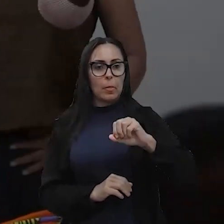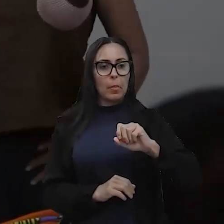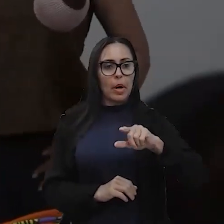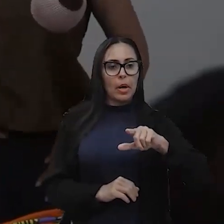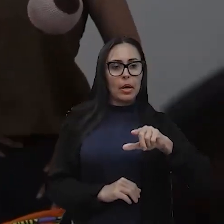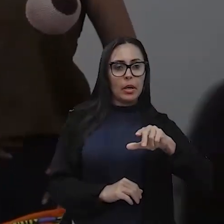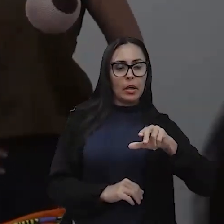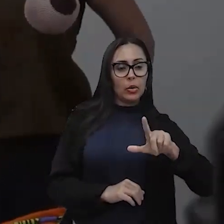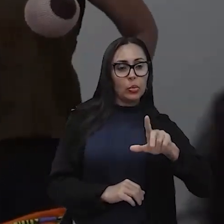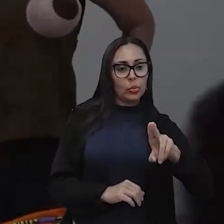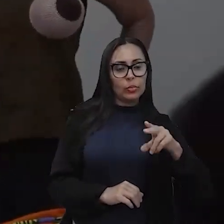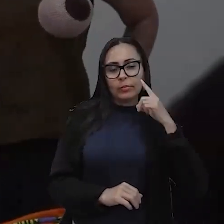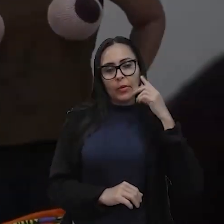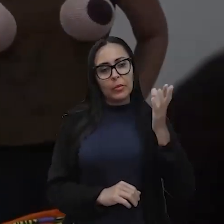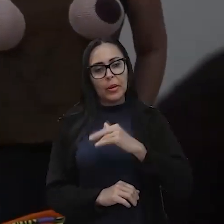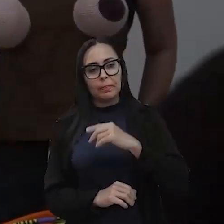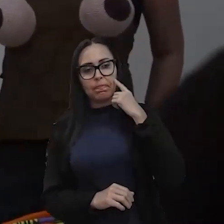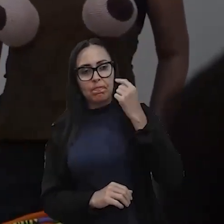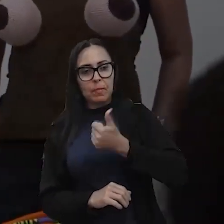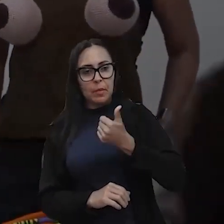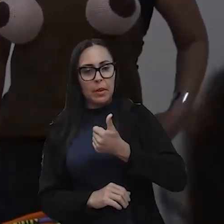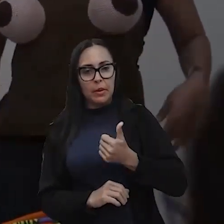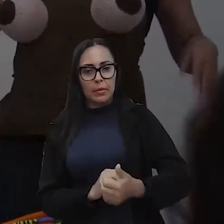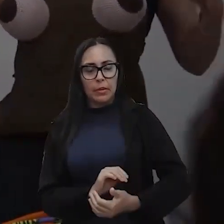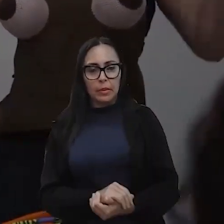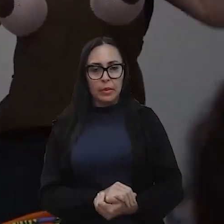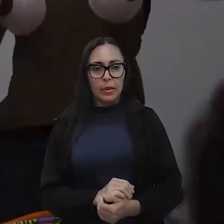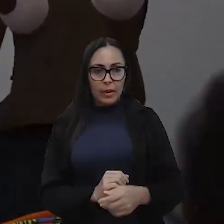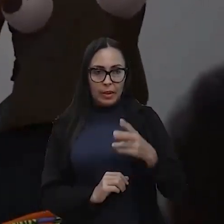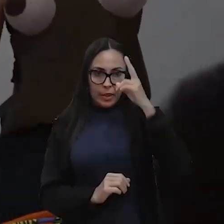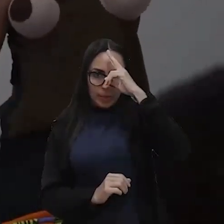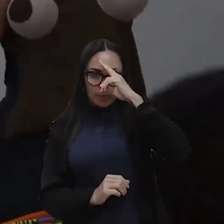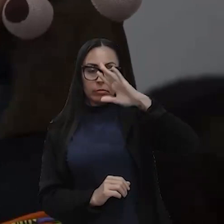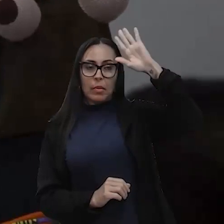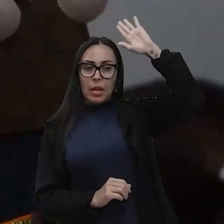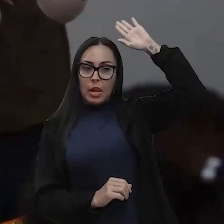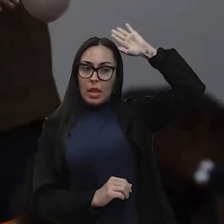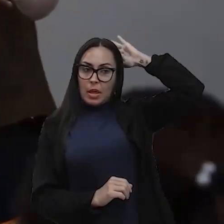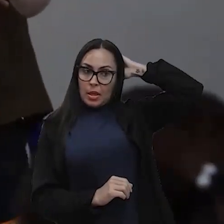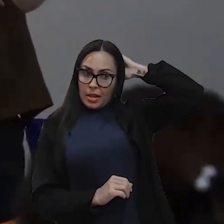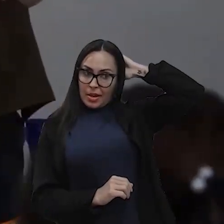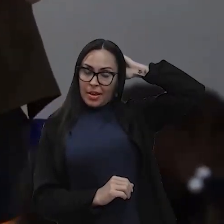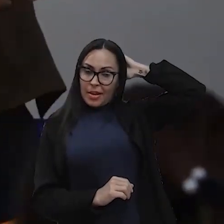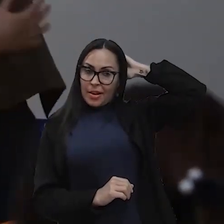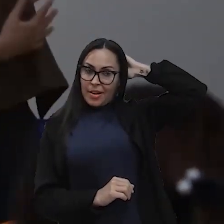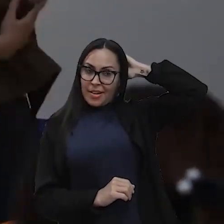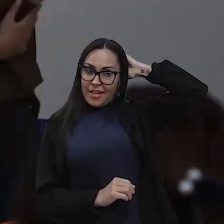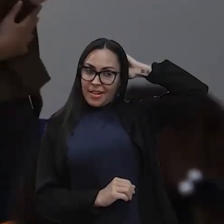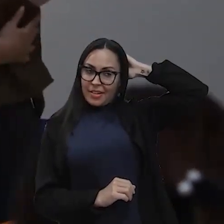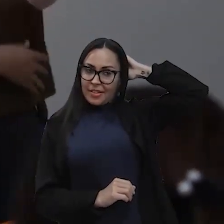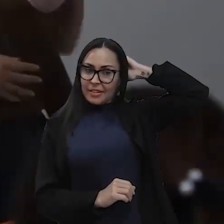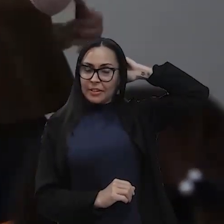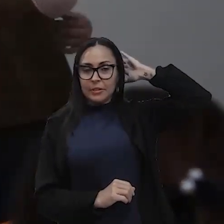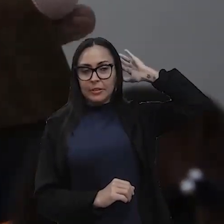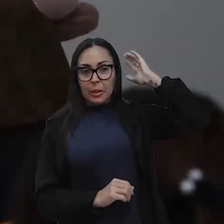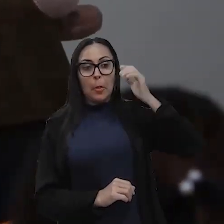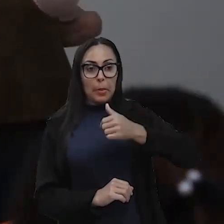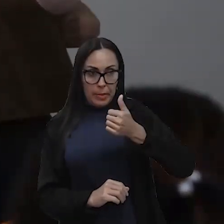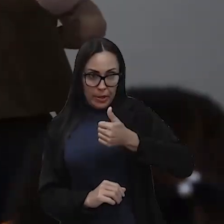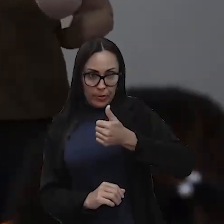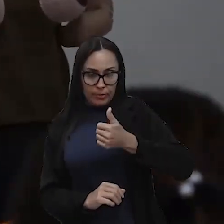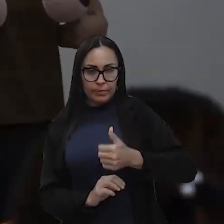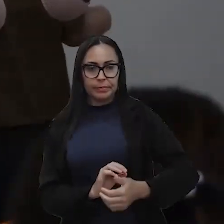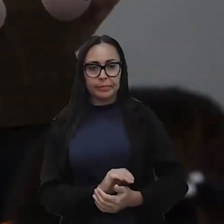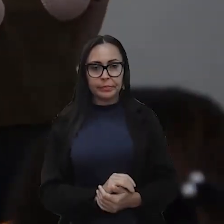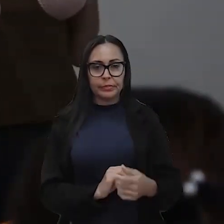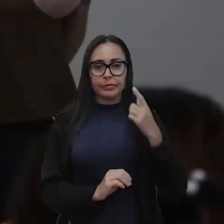lá. Primeiro passo, lembram? Levanta. Sim. Primeiro passo. Primeiro, tá na frente do espelho. Ah,